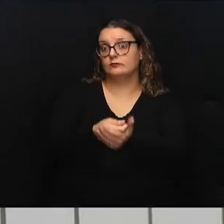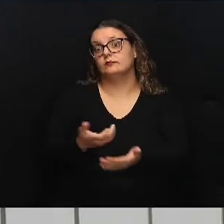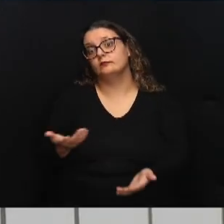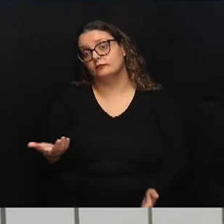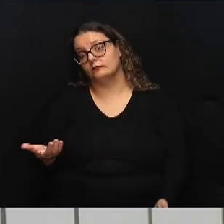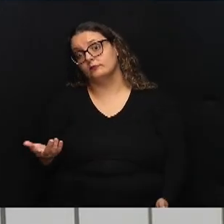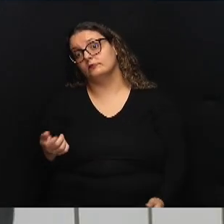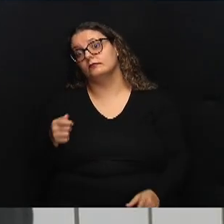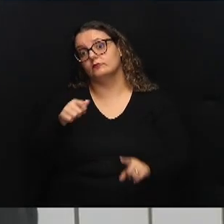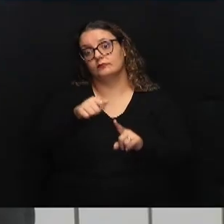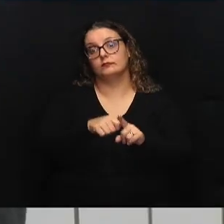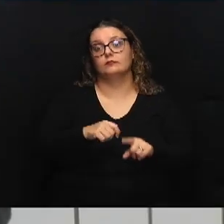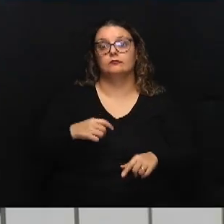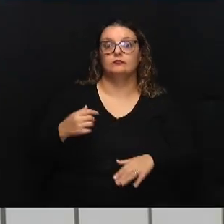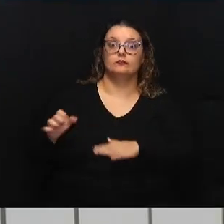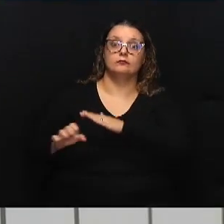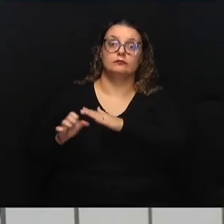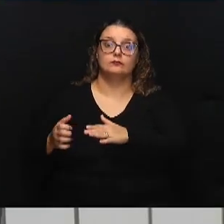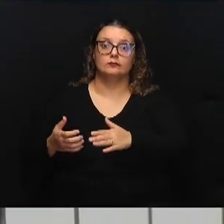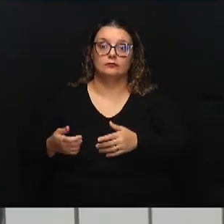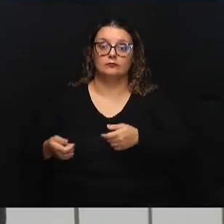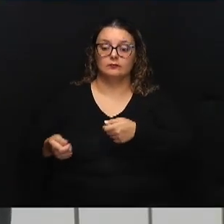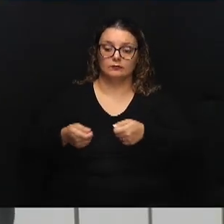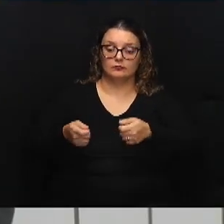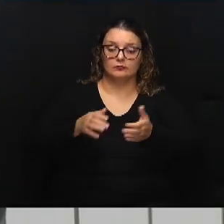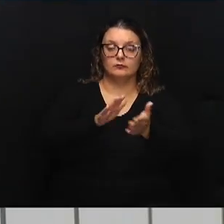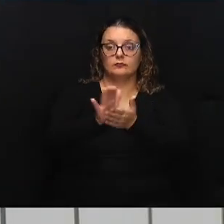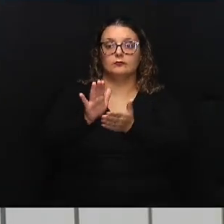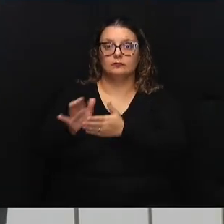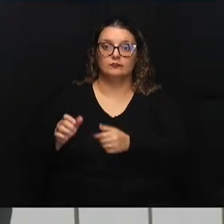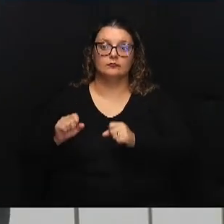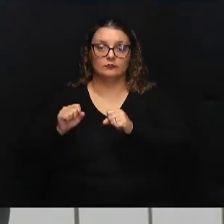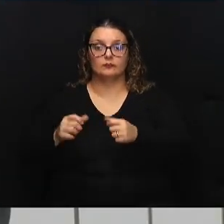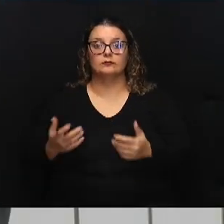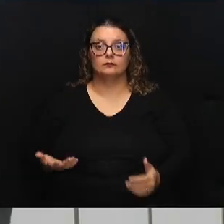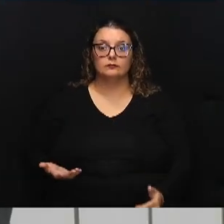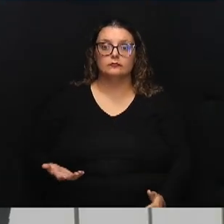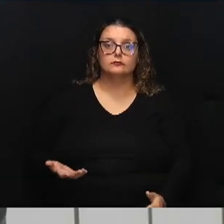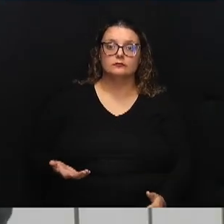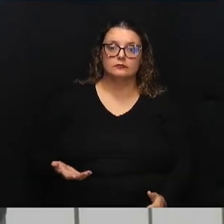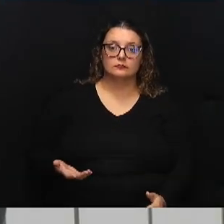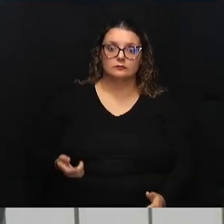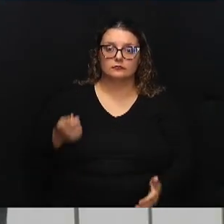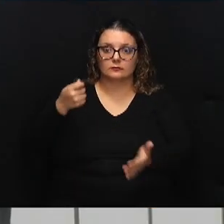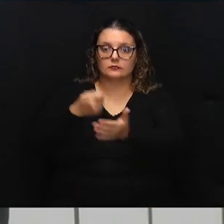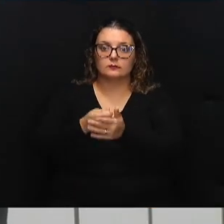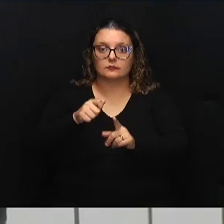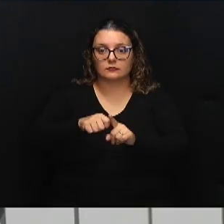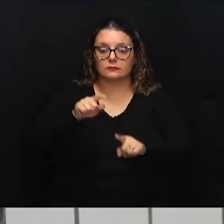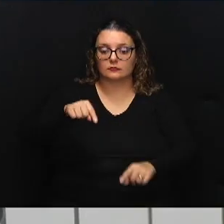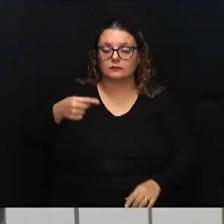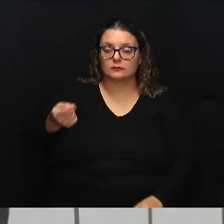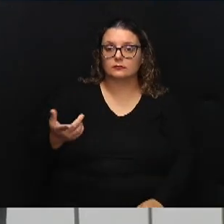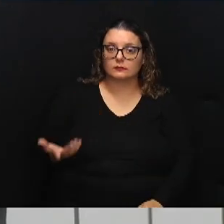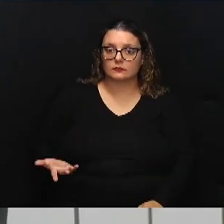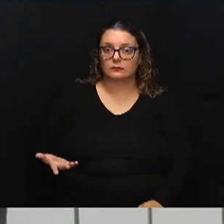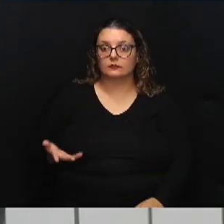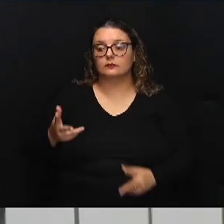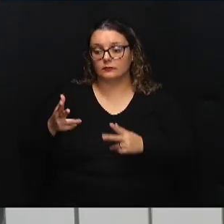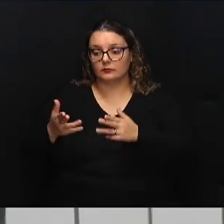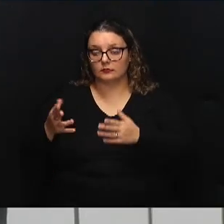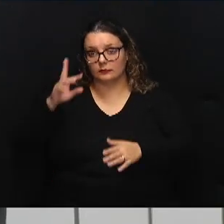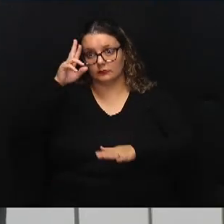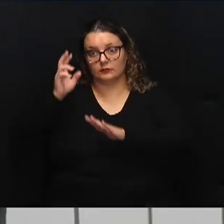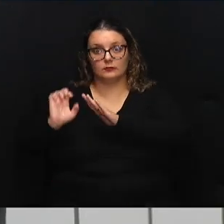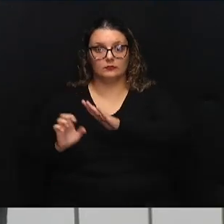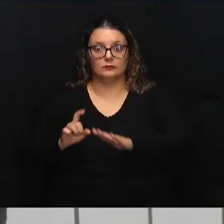naquele mês e a empresa tem que controlar os custos para poder te pagar no mês seguinte. Você, como empresário,